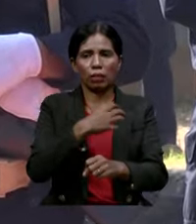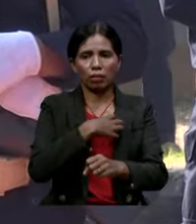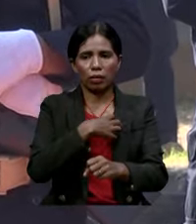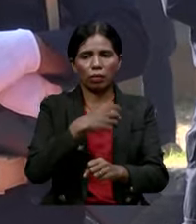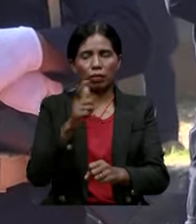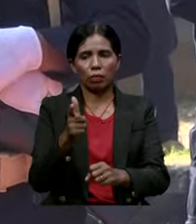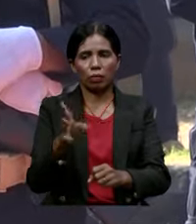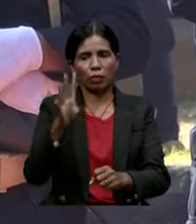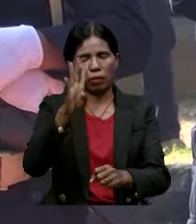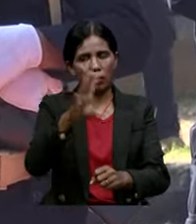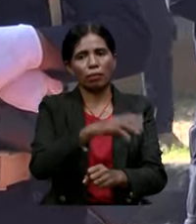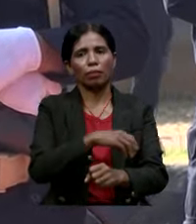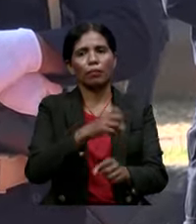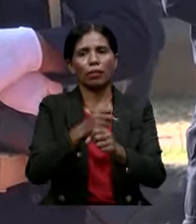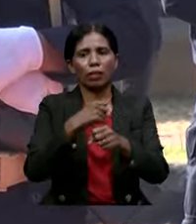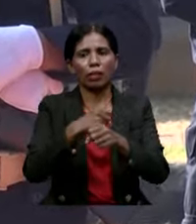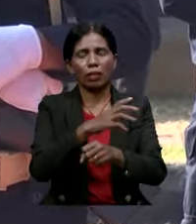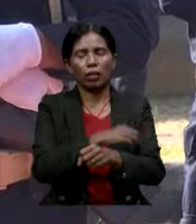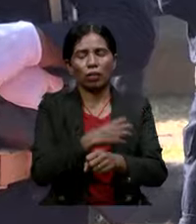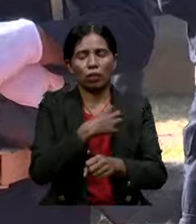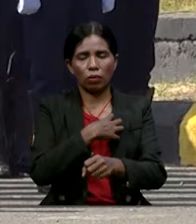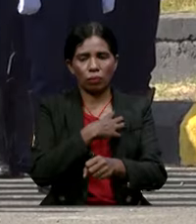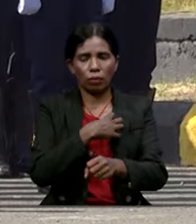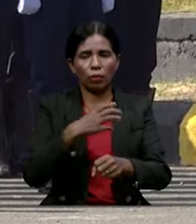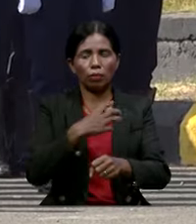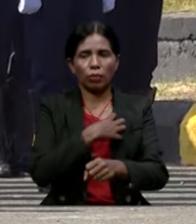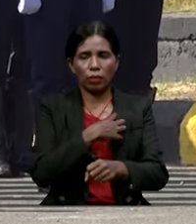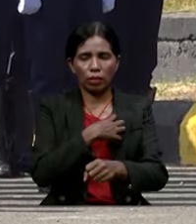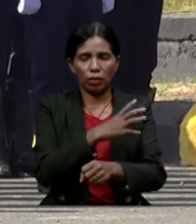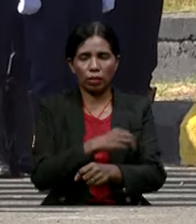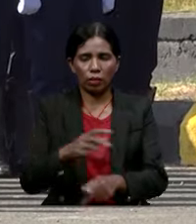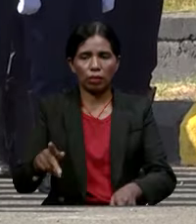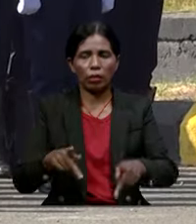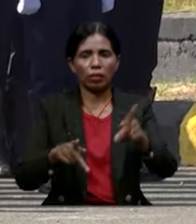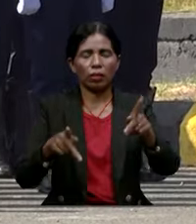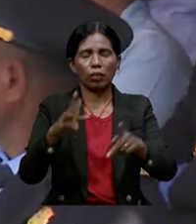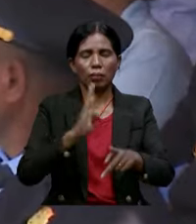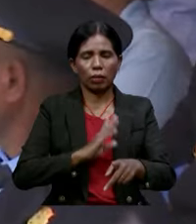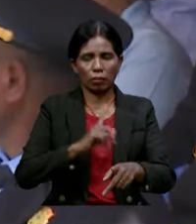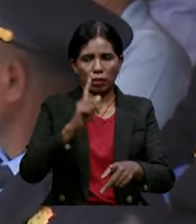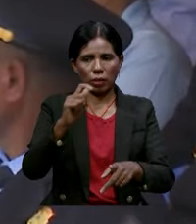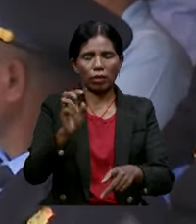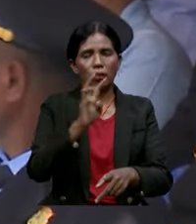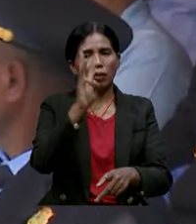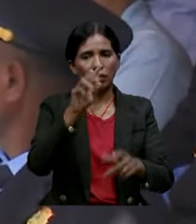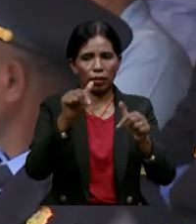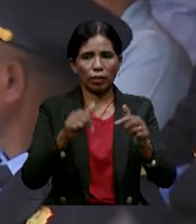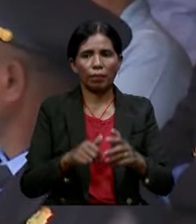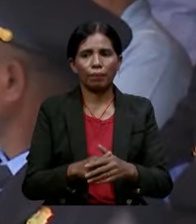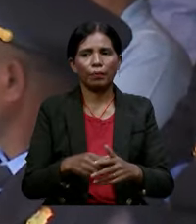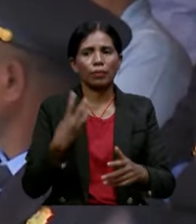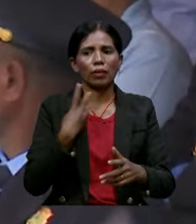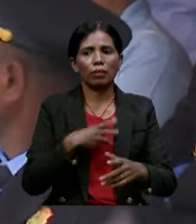Ronore Sinhat, ne be realiza e edifício Penetele Batalhão Ordem Público Bairupite Quarta ne. Para servir